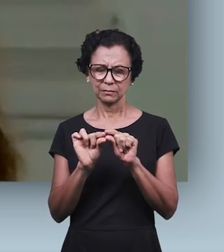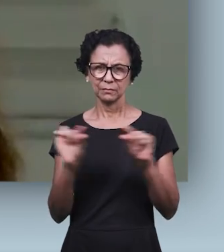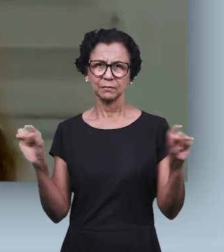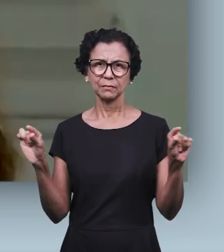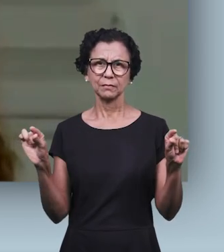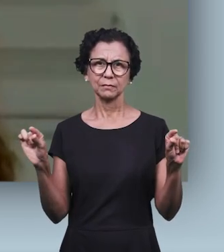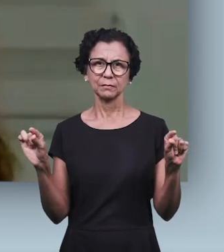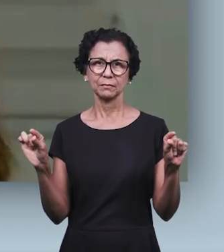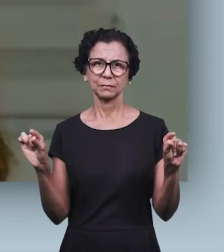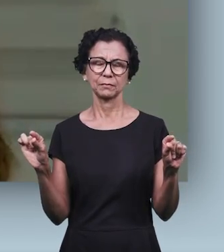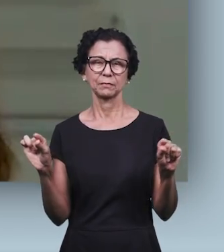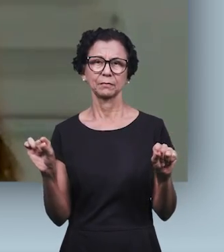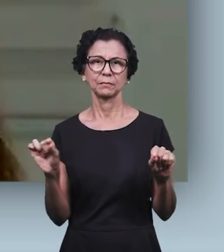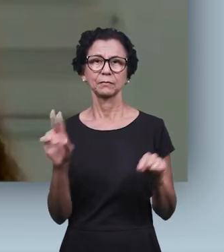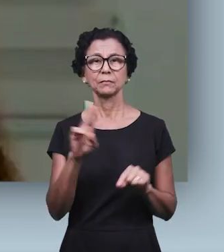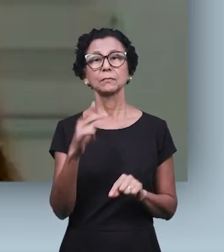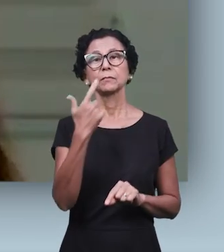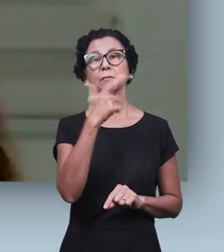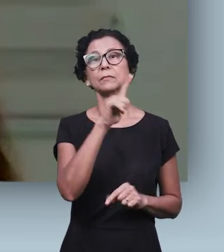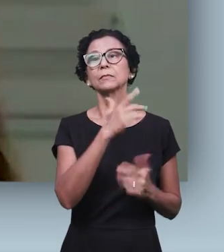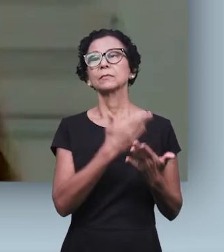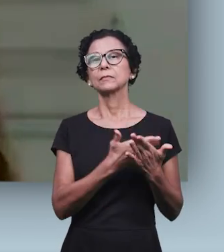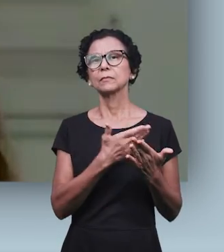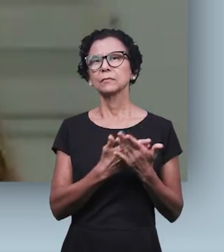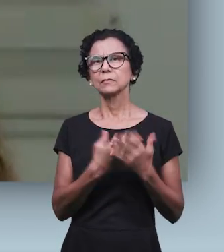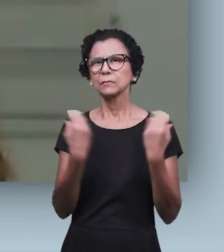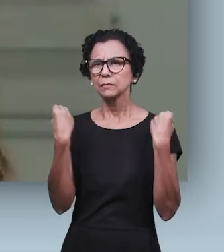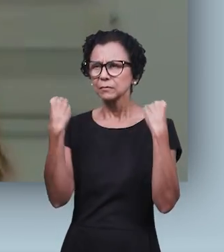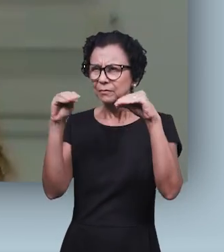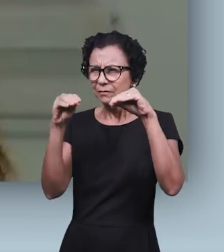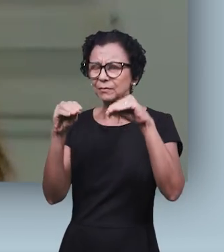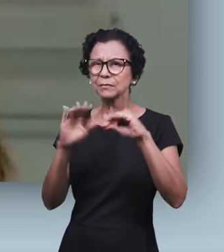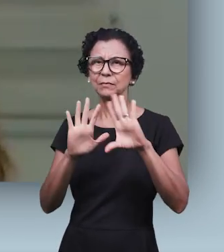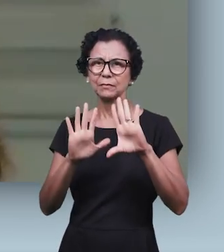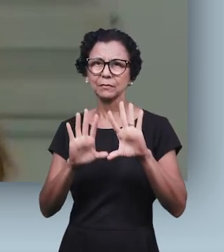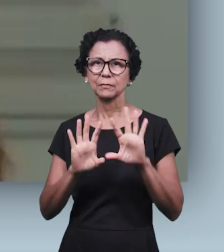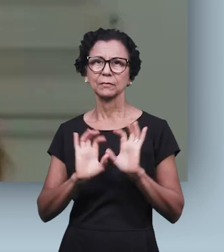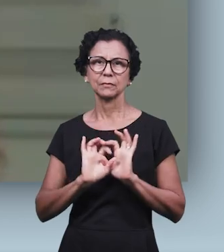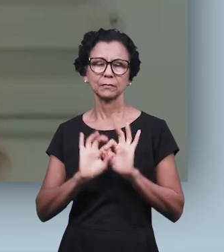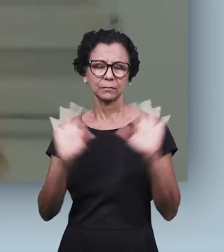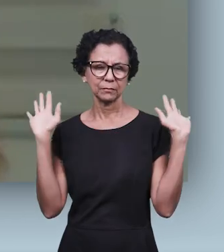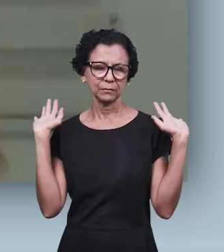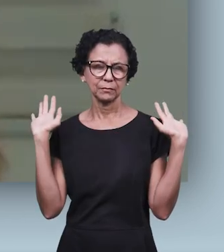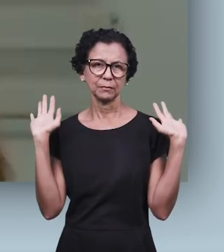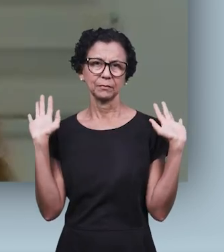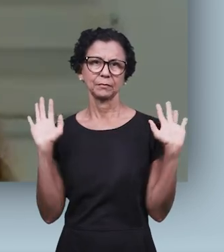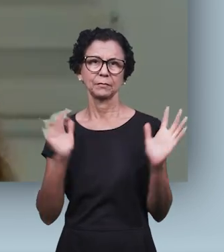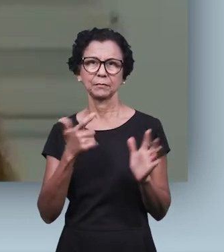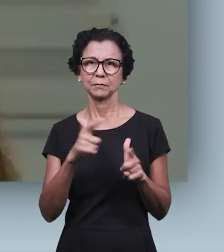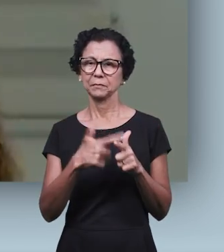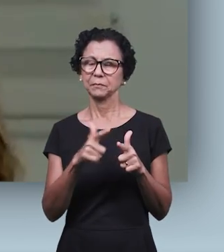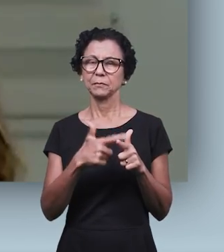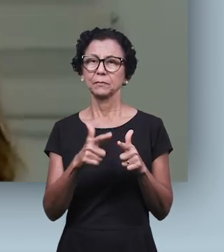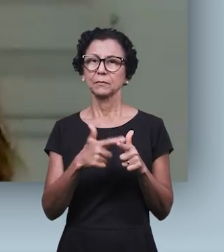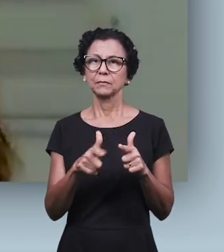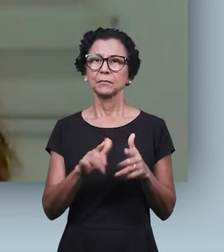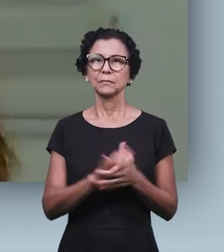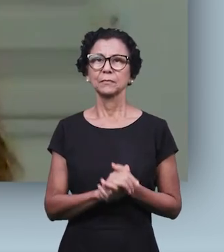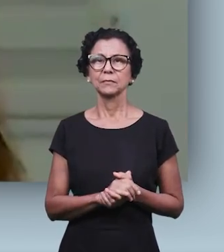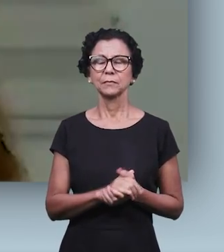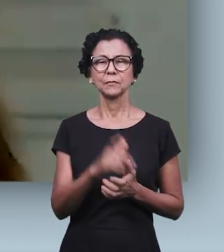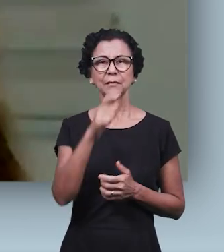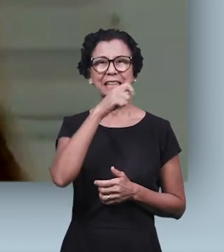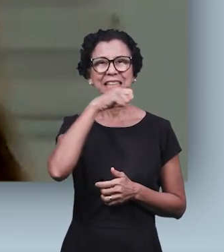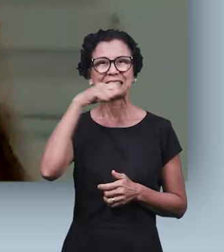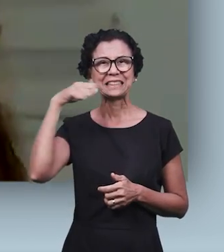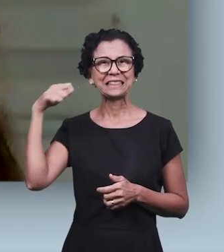uma fita, né? Que eu usei também para uma outra aula. Poderia ter coberto aqui, mas eu deixei propositalmente para as irmãs verem que não há problema. Agora, é um palito